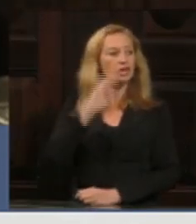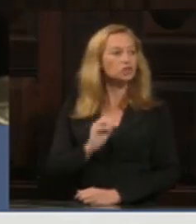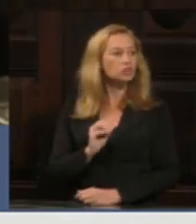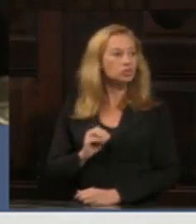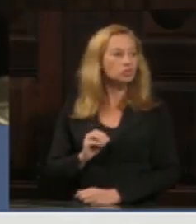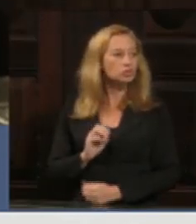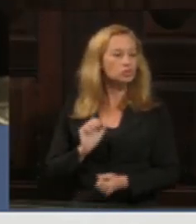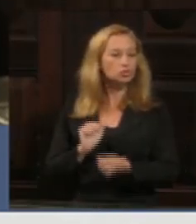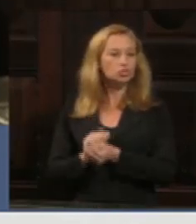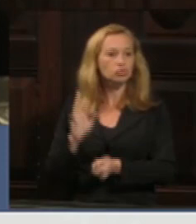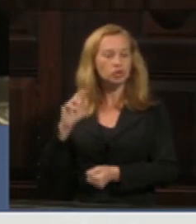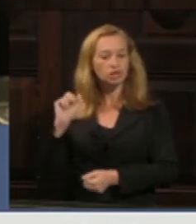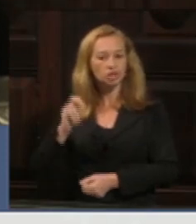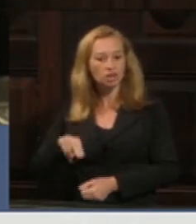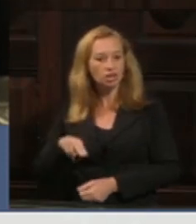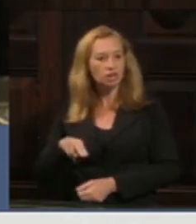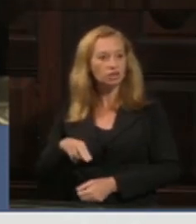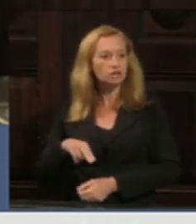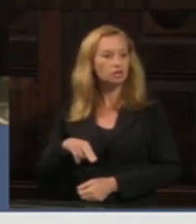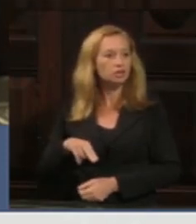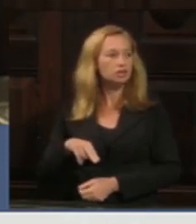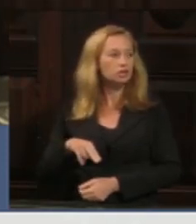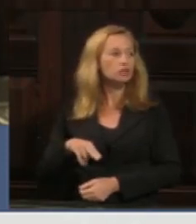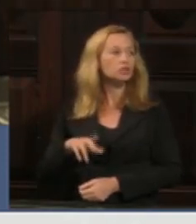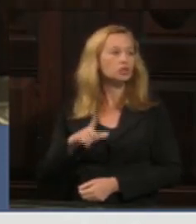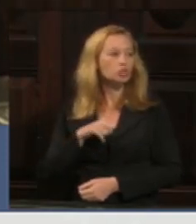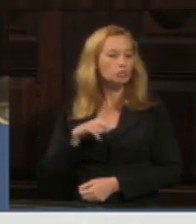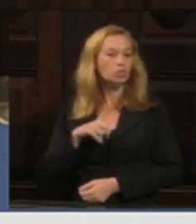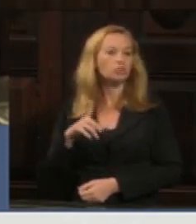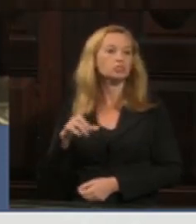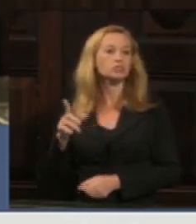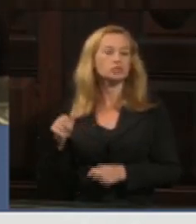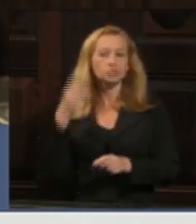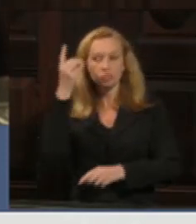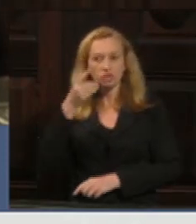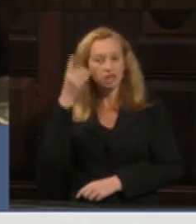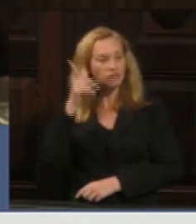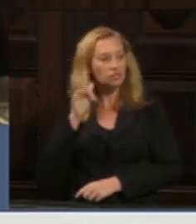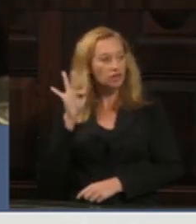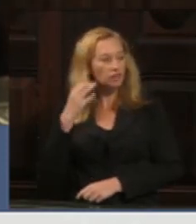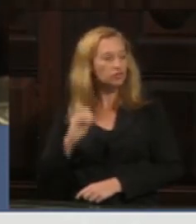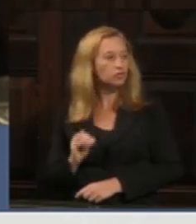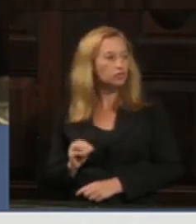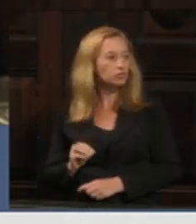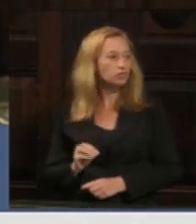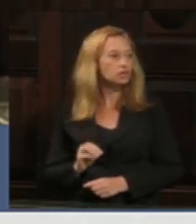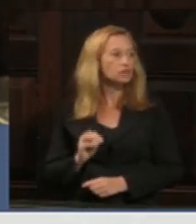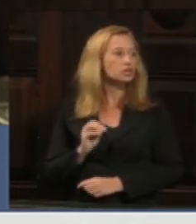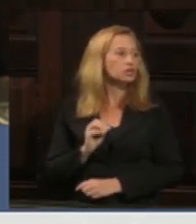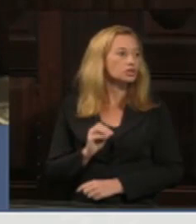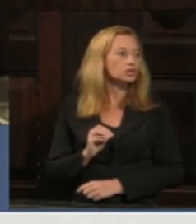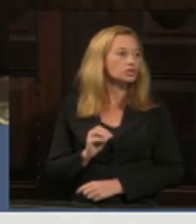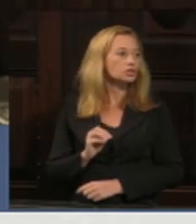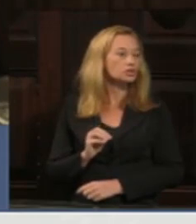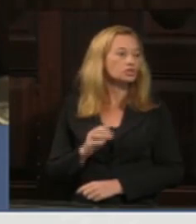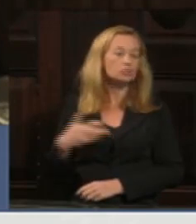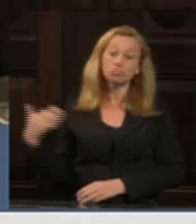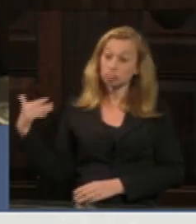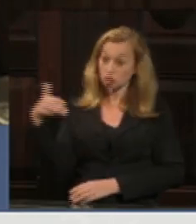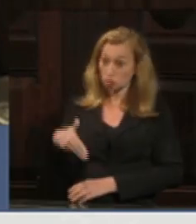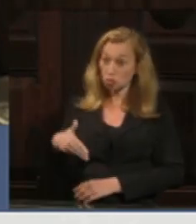deputado Ferreirinha, Renan Ferreirinha e do próprio deputado Flávio Serafini, assim que ele, logo que